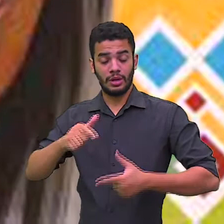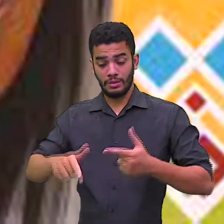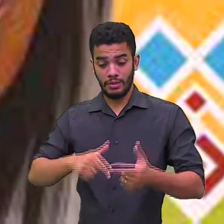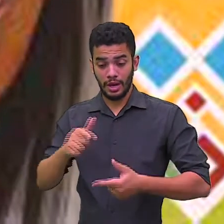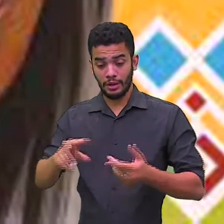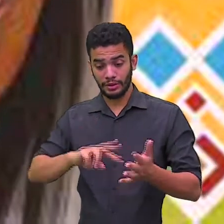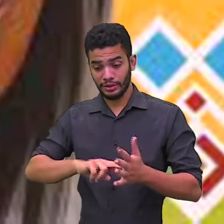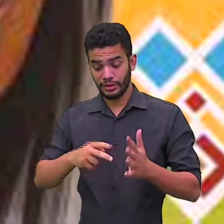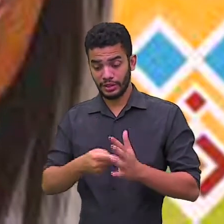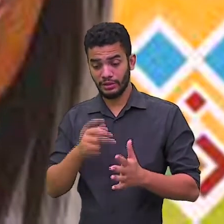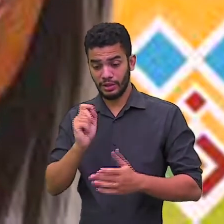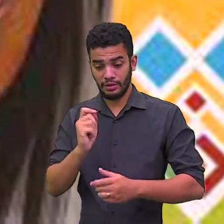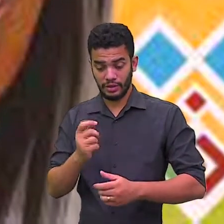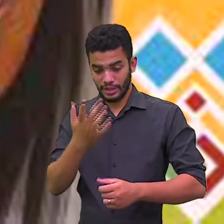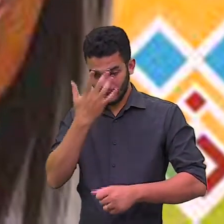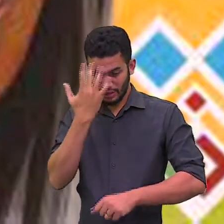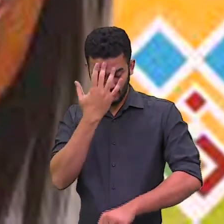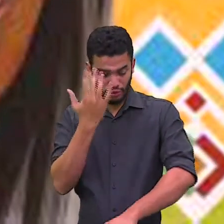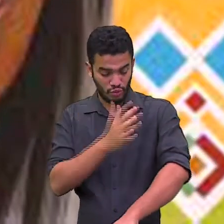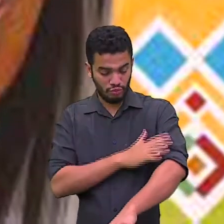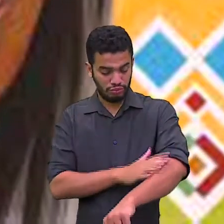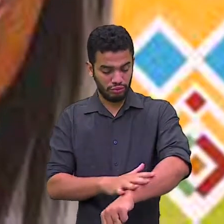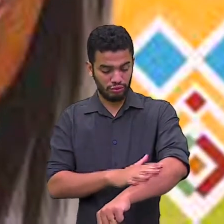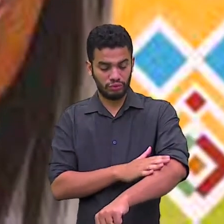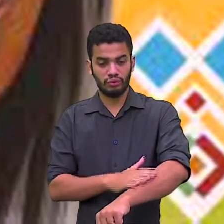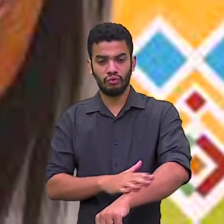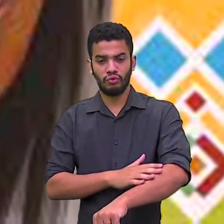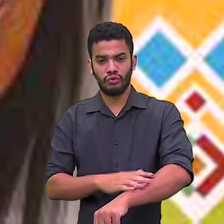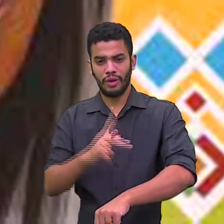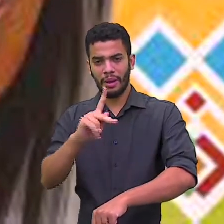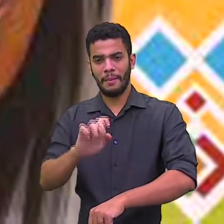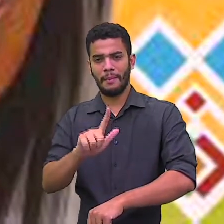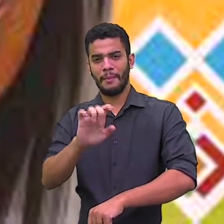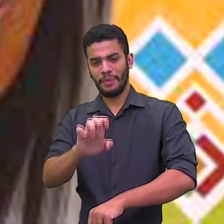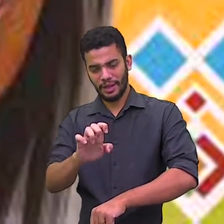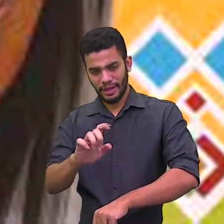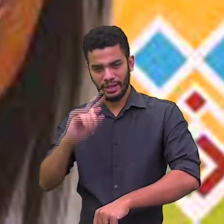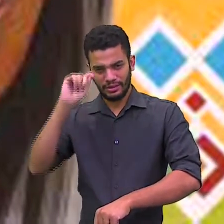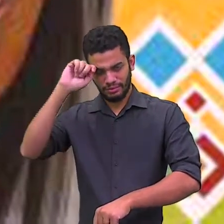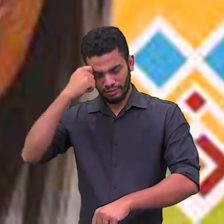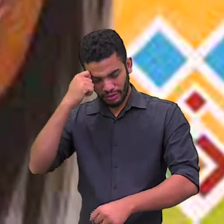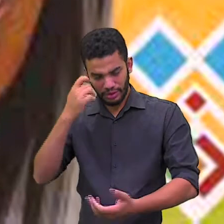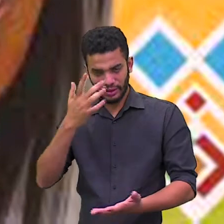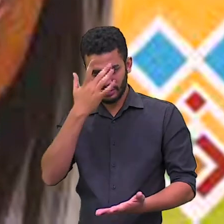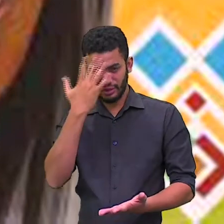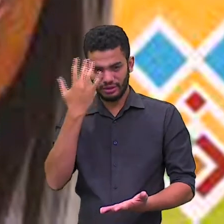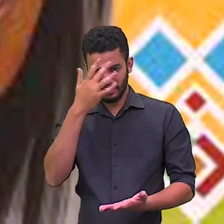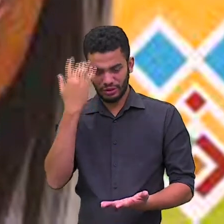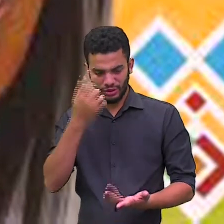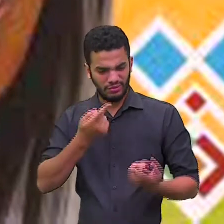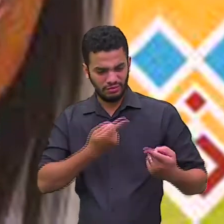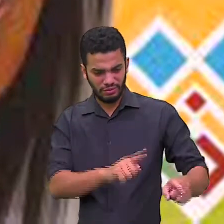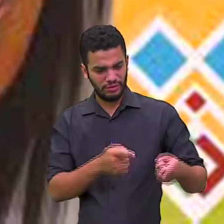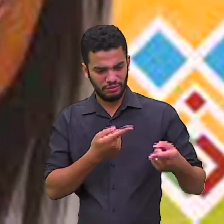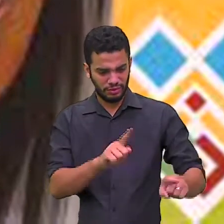sintoma evidente do racismo que estava por trás da instituição da escravidão em nosso